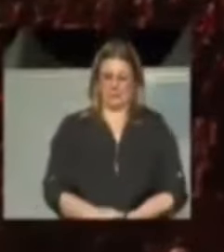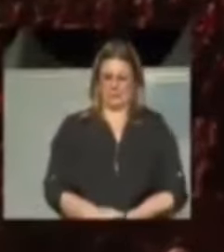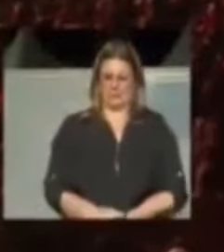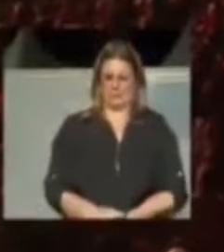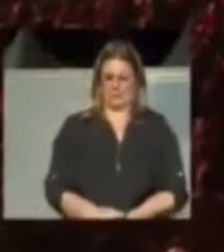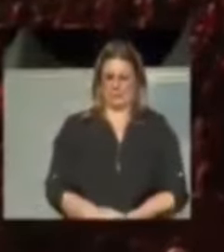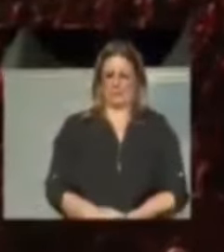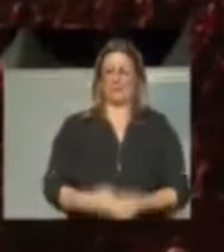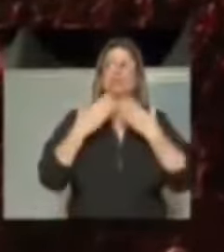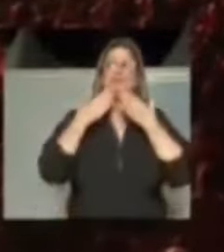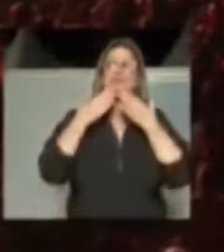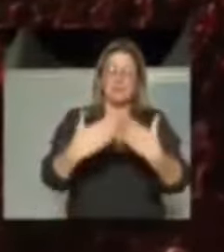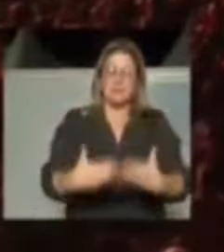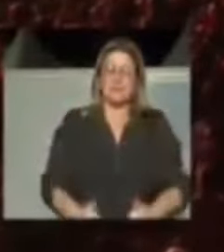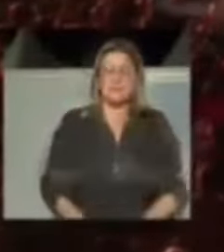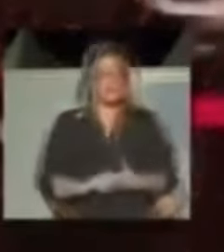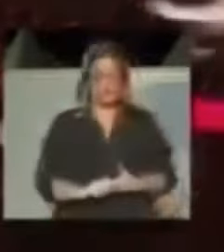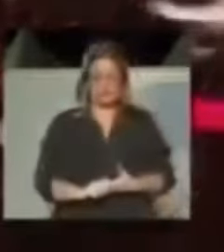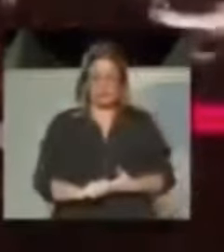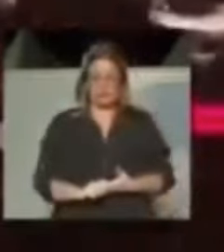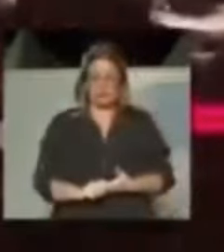coraz Graci